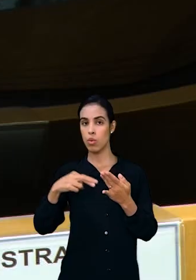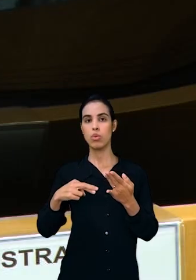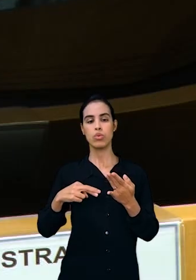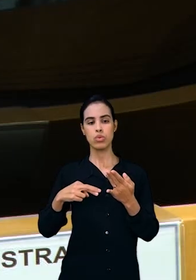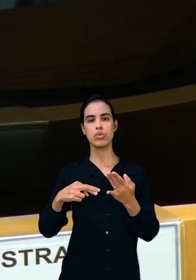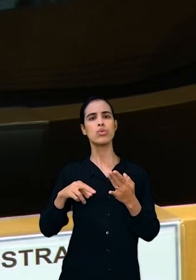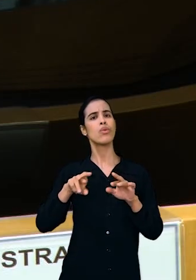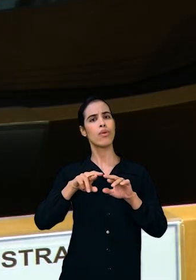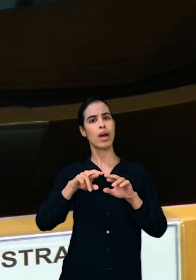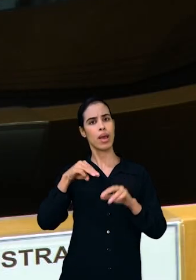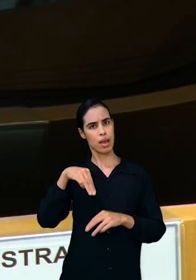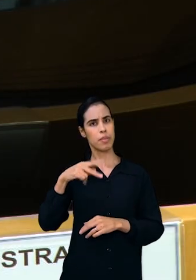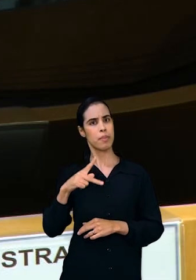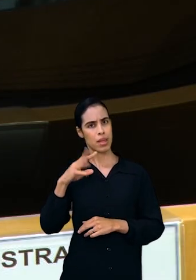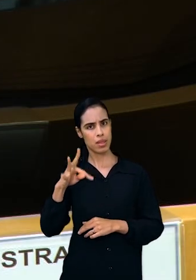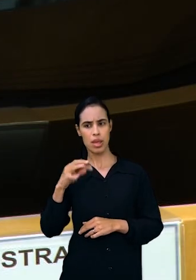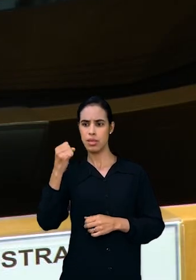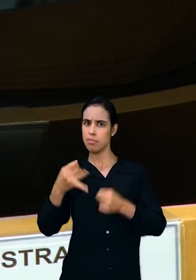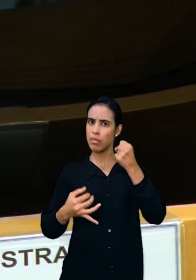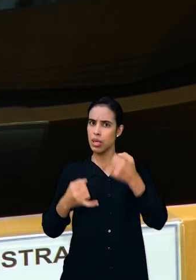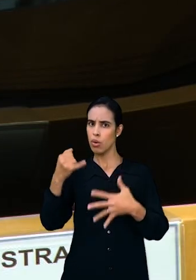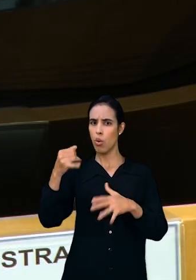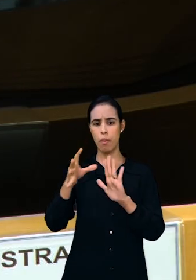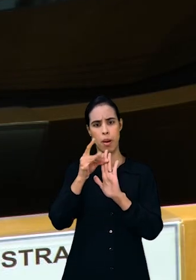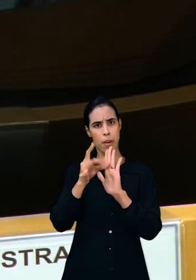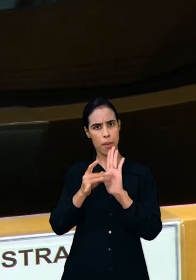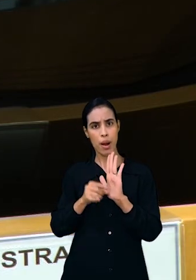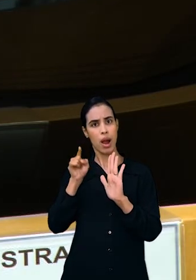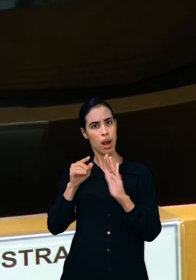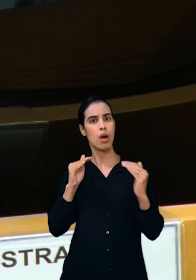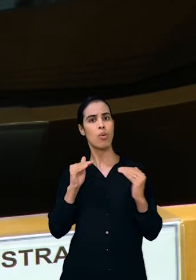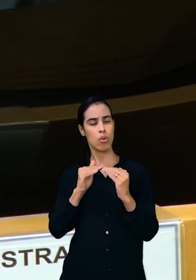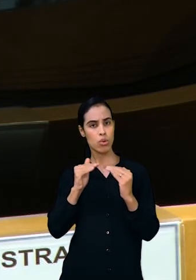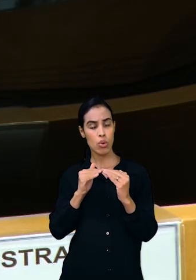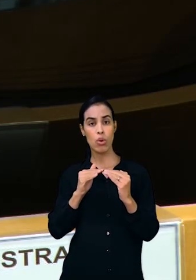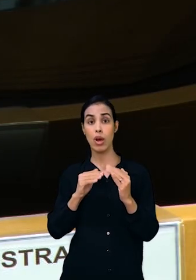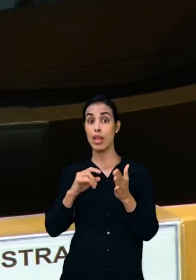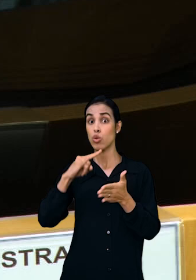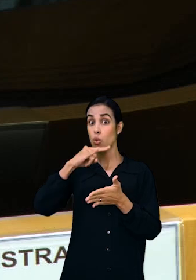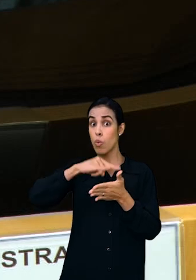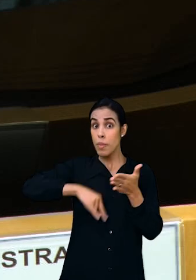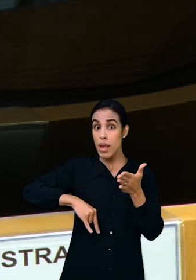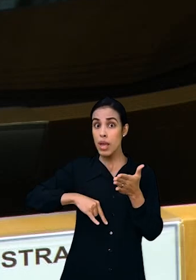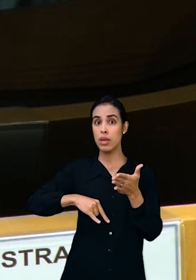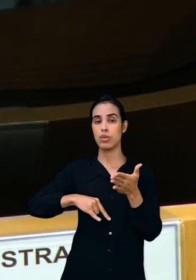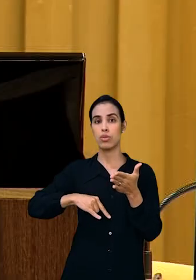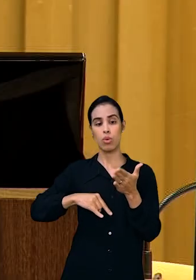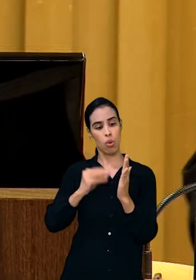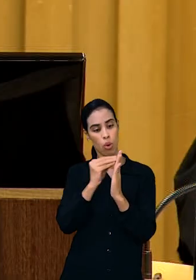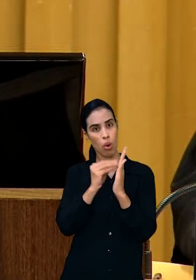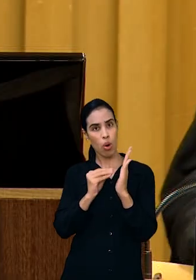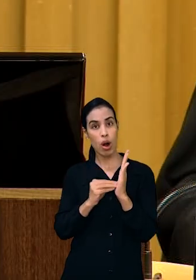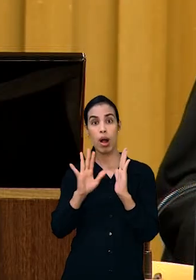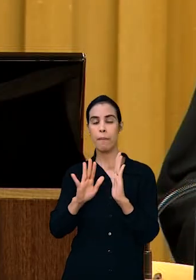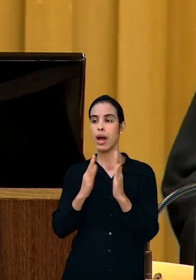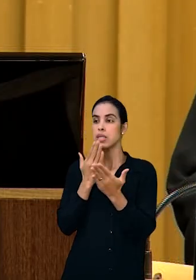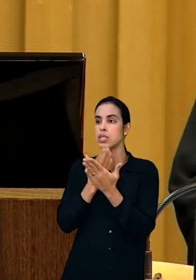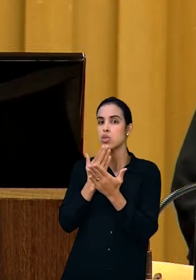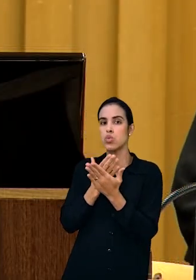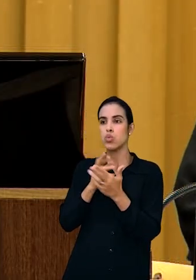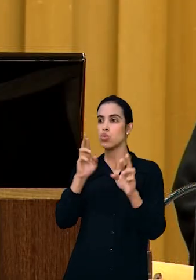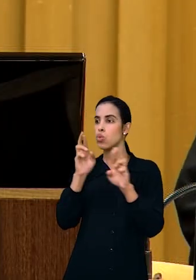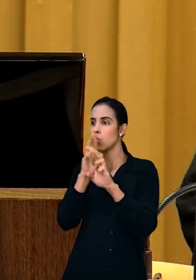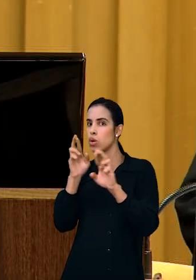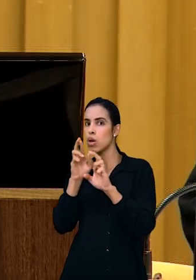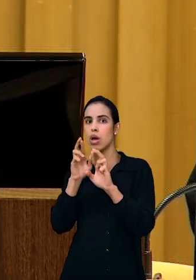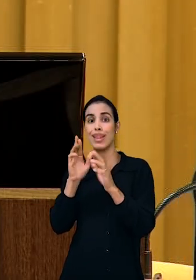o recurso, ela acolheu os argumentos do MPT. A ministra entendeu que a produção do laudo sem os devidos estudos e